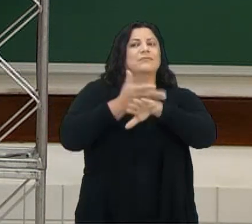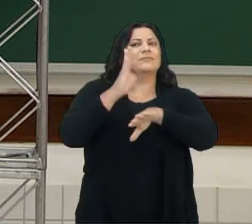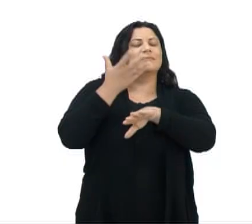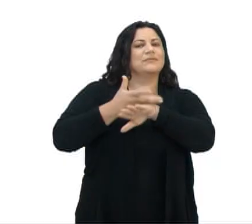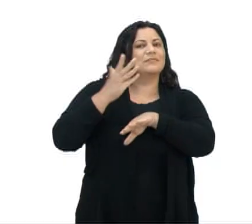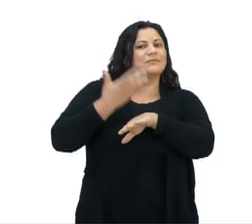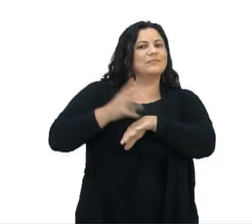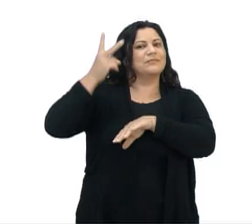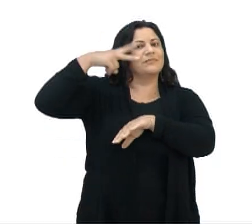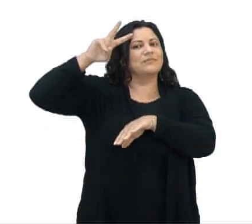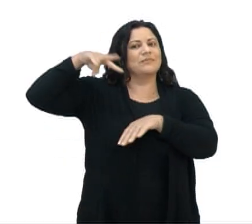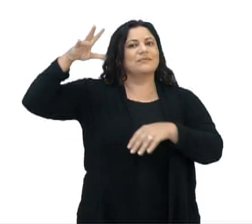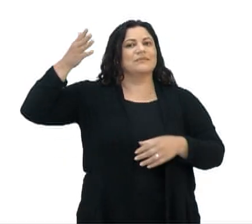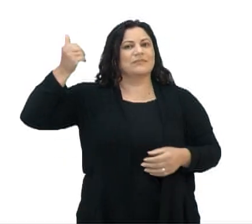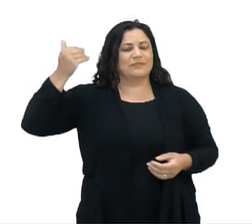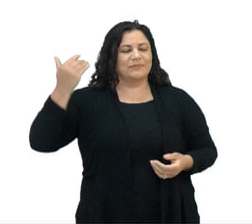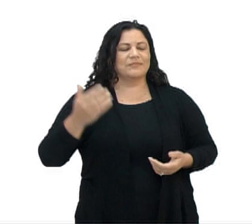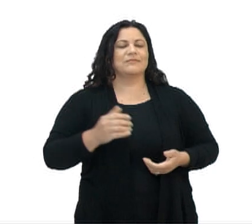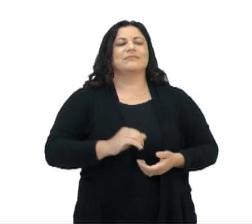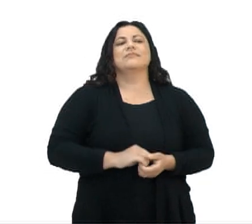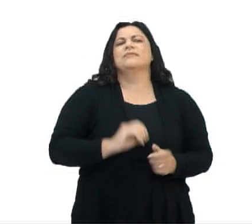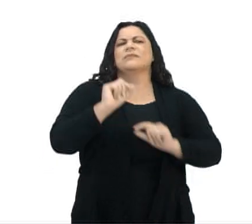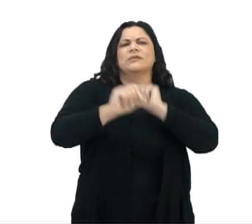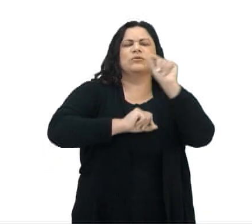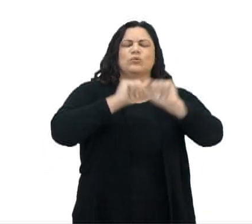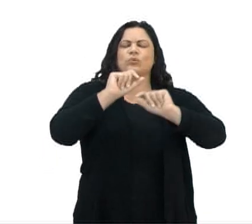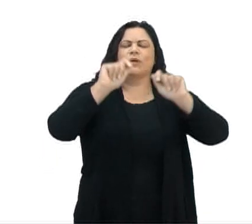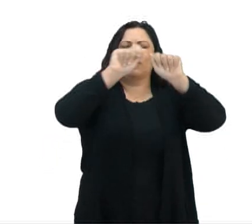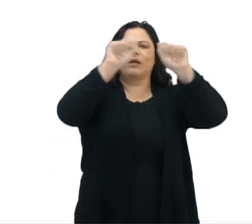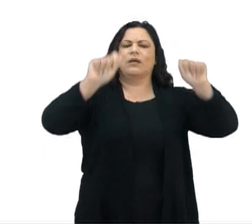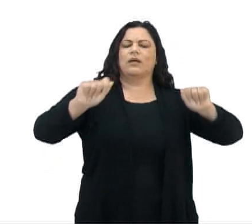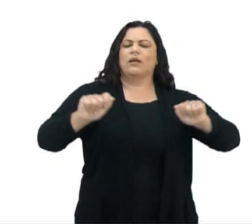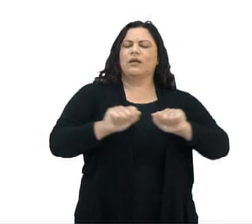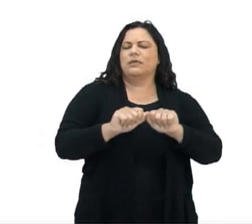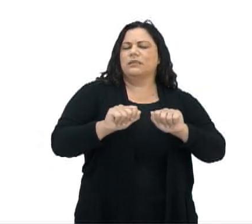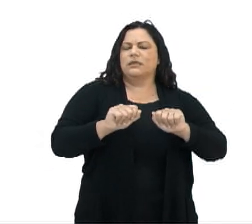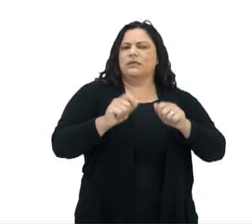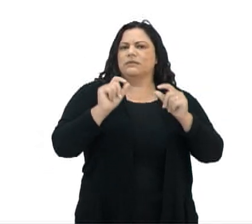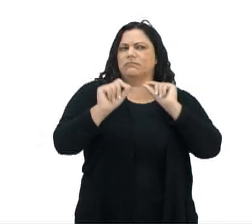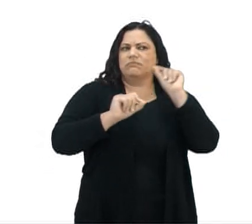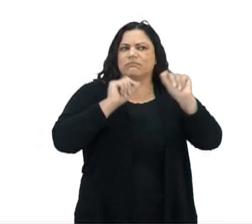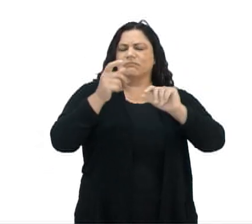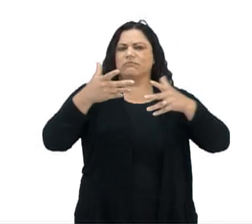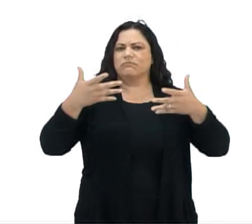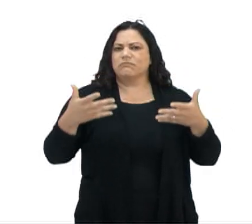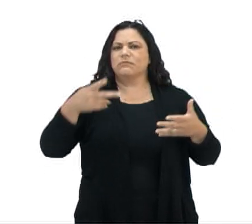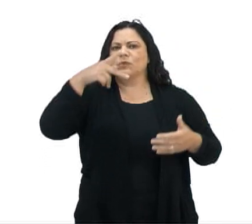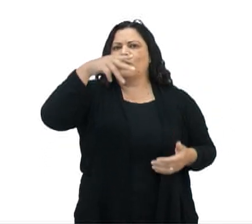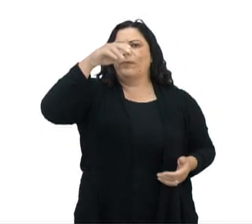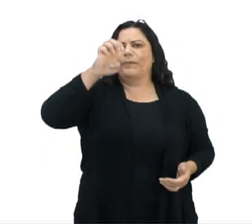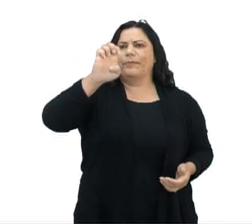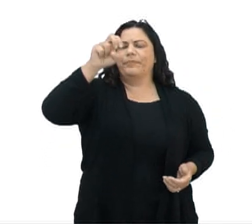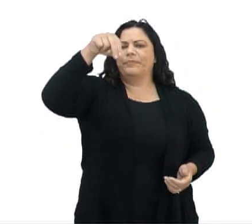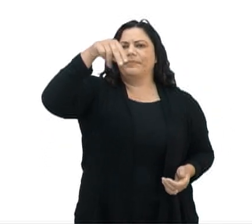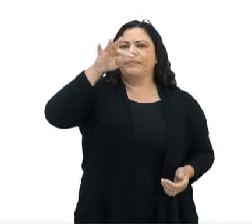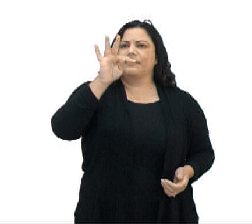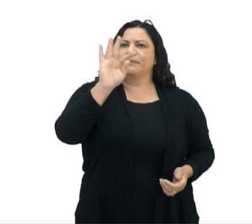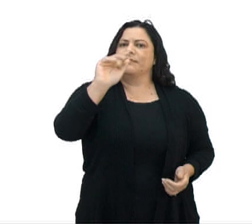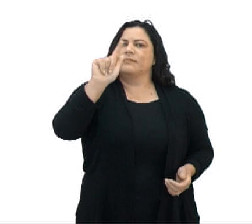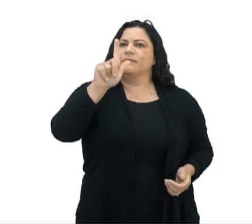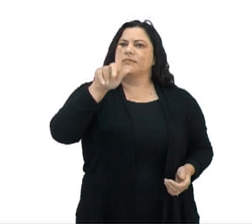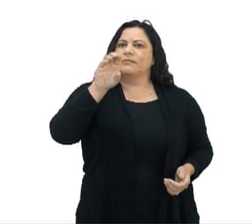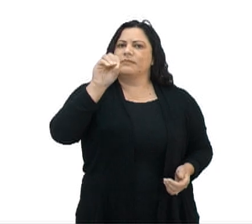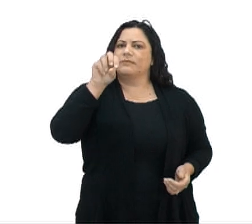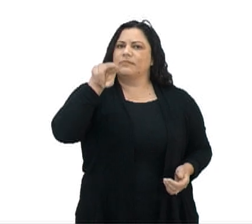ontem, qual é a área do pentágono regular abaixo? Lembrando que a área do pentágono, deixa eu apagar aqui, a área